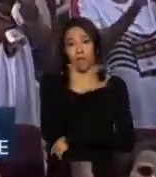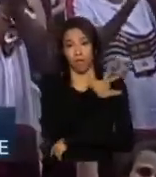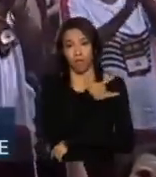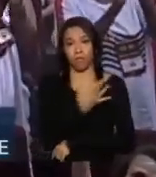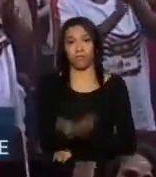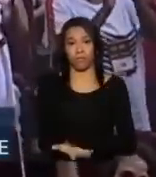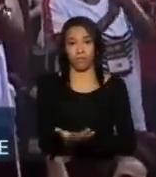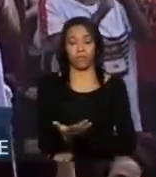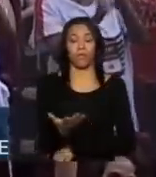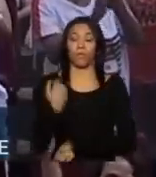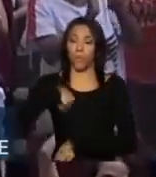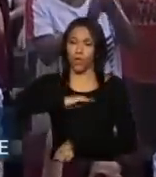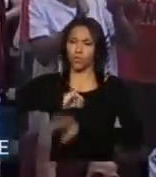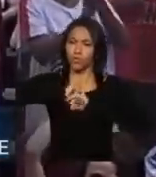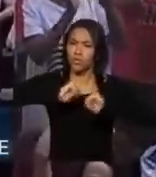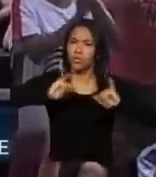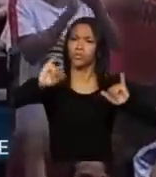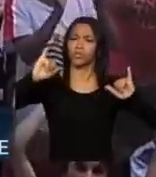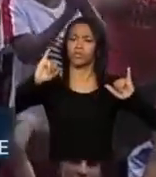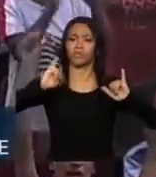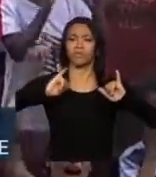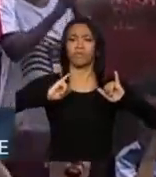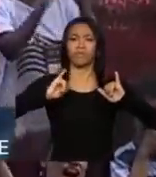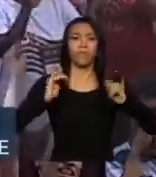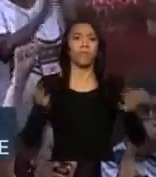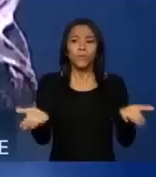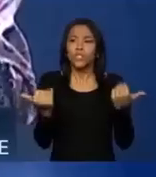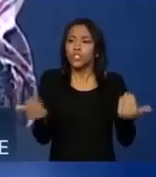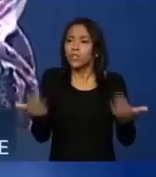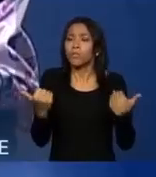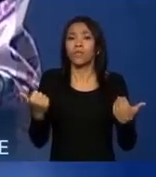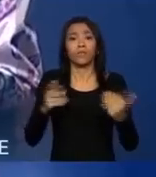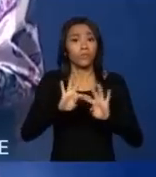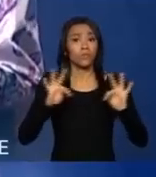Nós estamos mobilizando